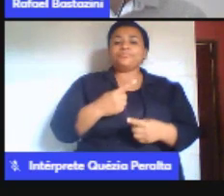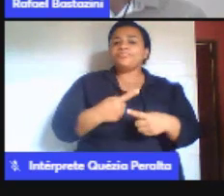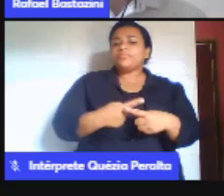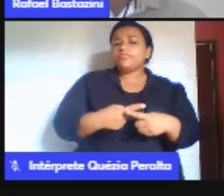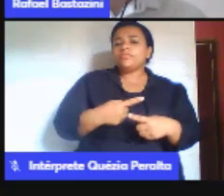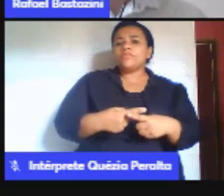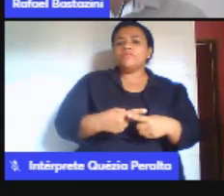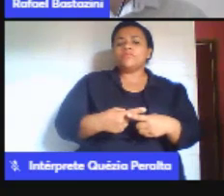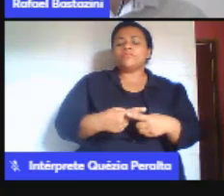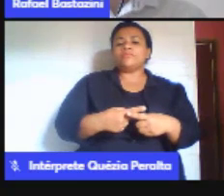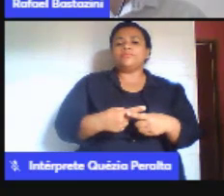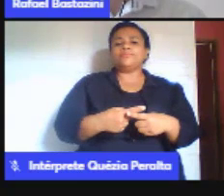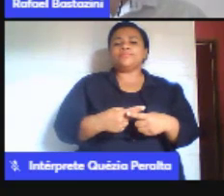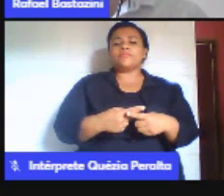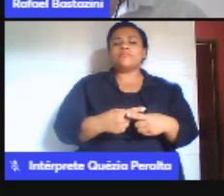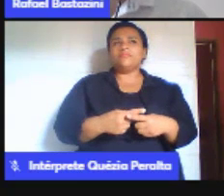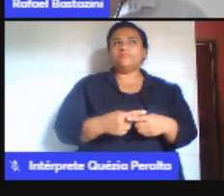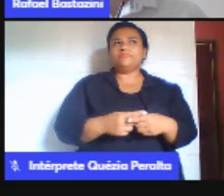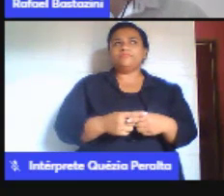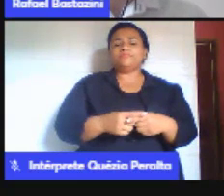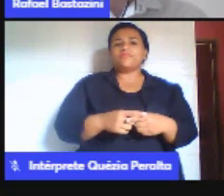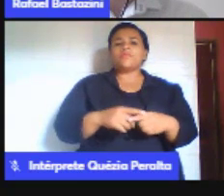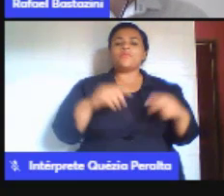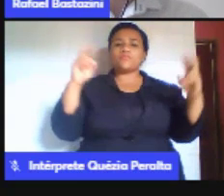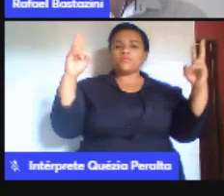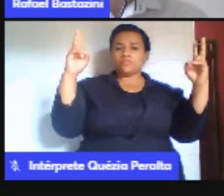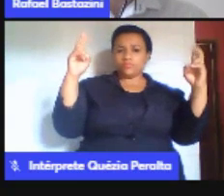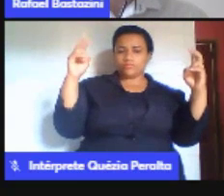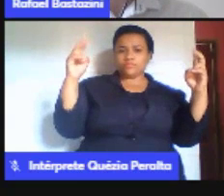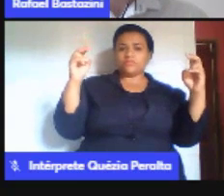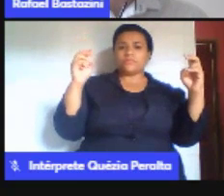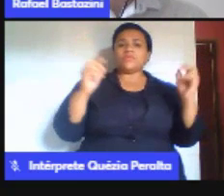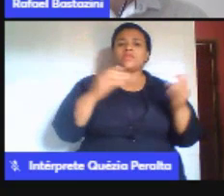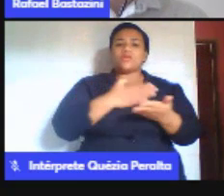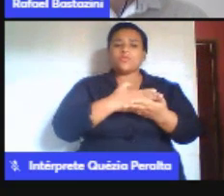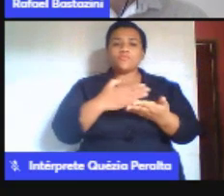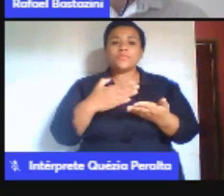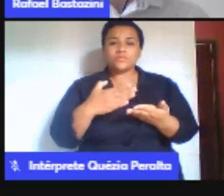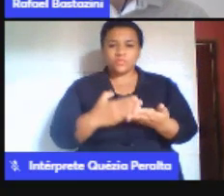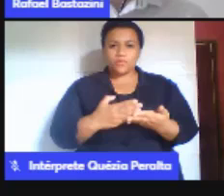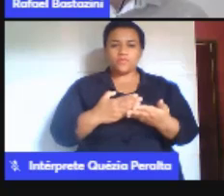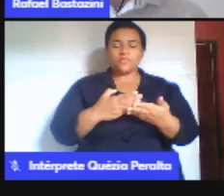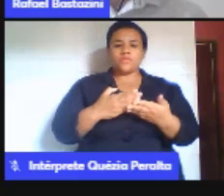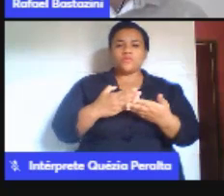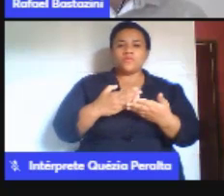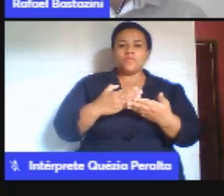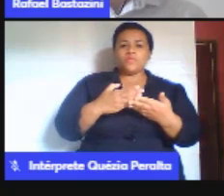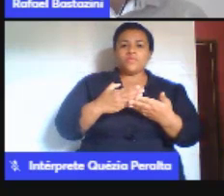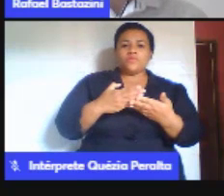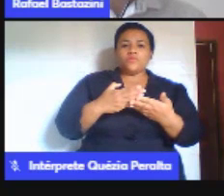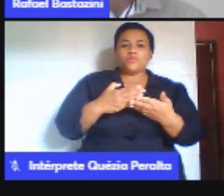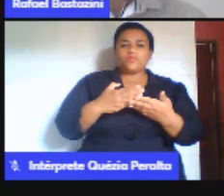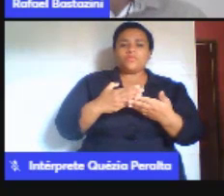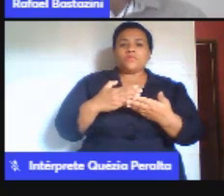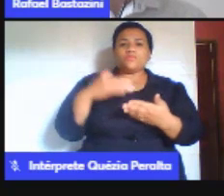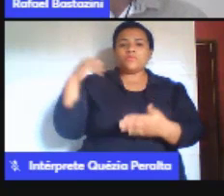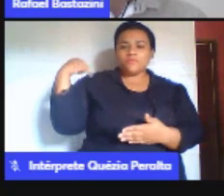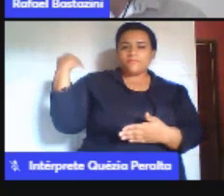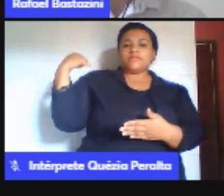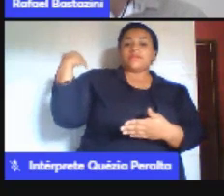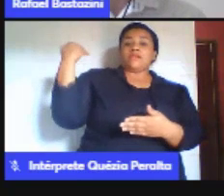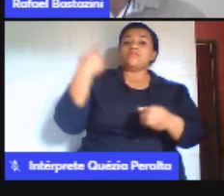ele contempla, ele contemplou naquele momento as comemorações do aniversário da cidade de Campo Grande